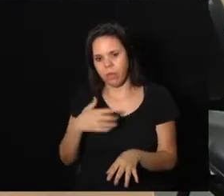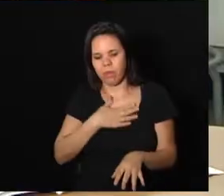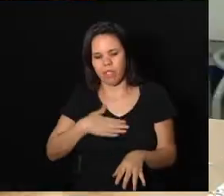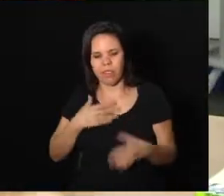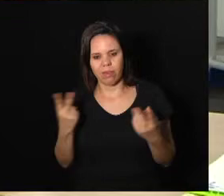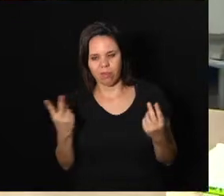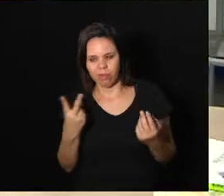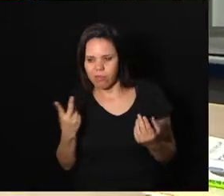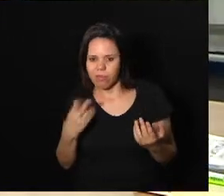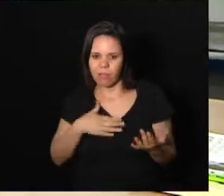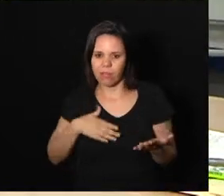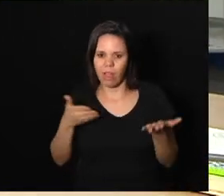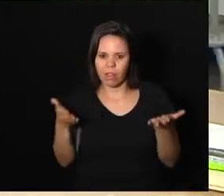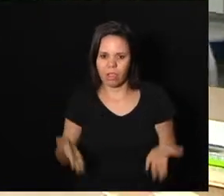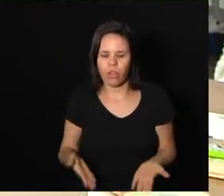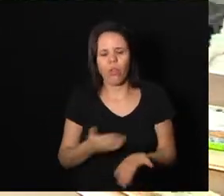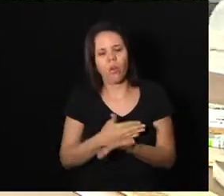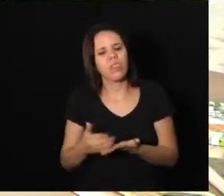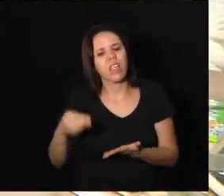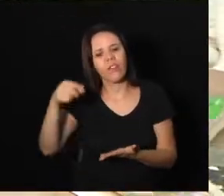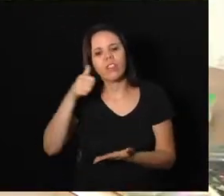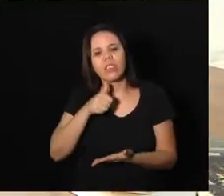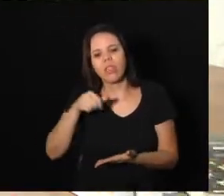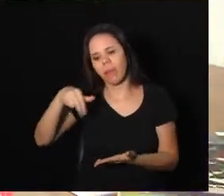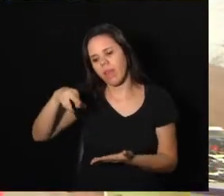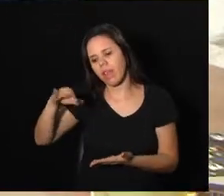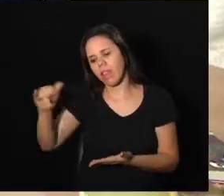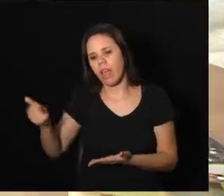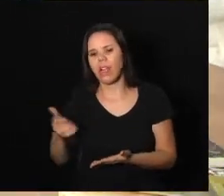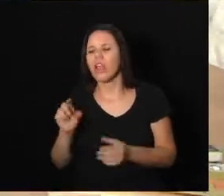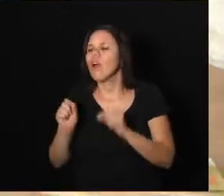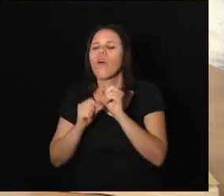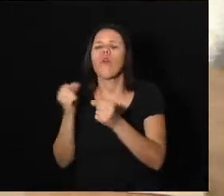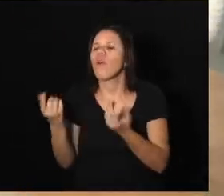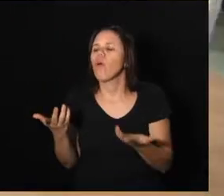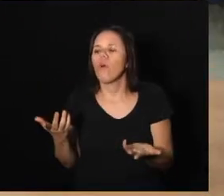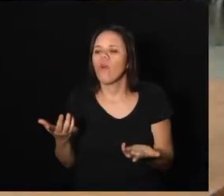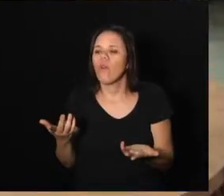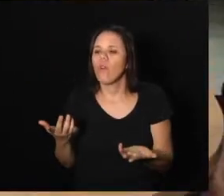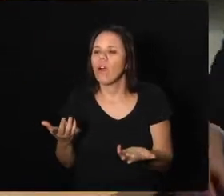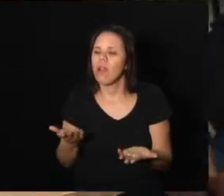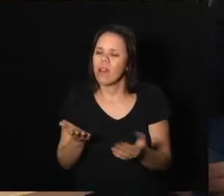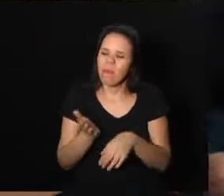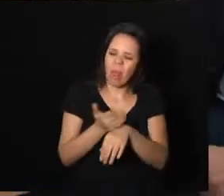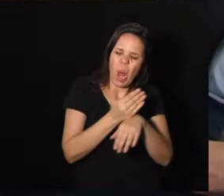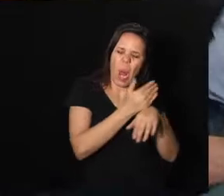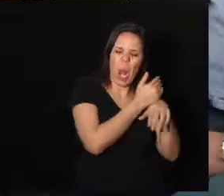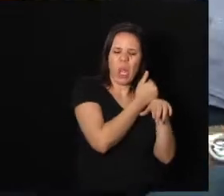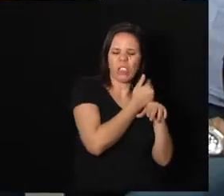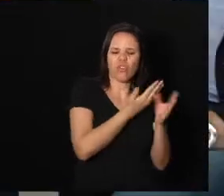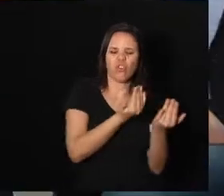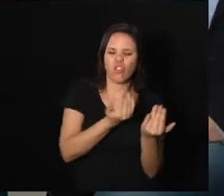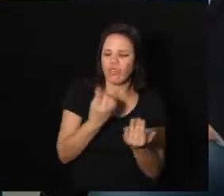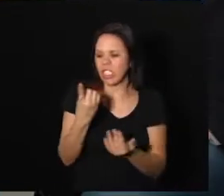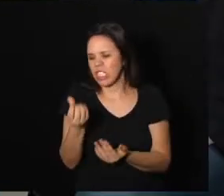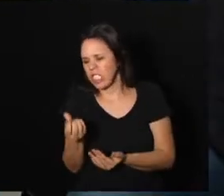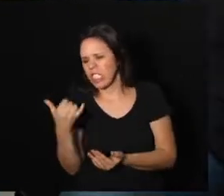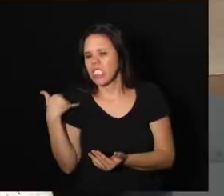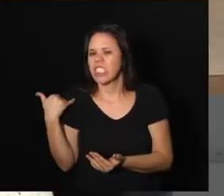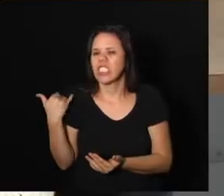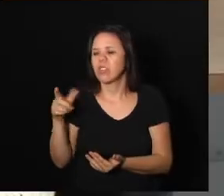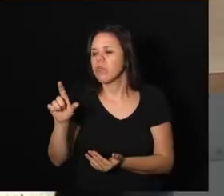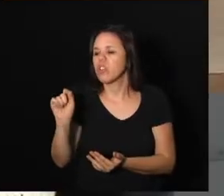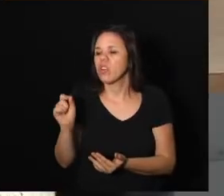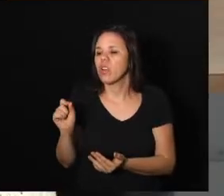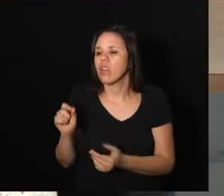eu vou começar com você. Realmente é muito jovem, 16, 17 anos, escolher o que vai ser pro resto da vida? Sim, é muito